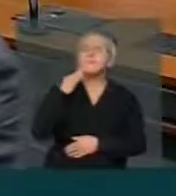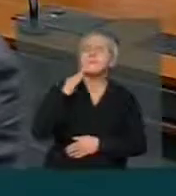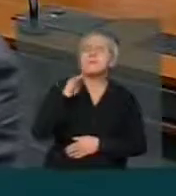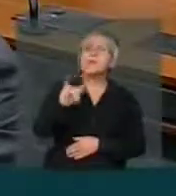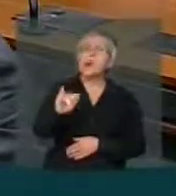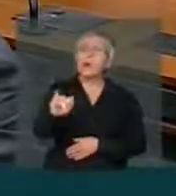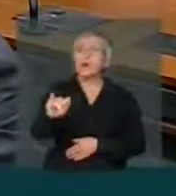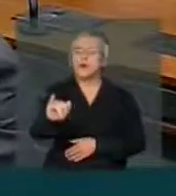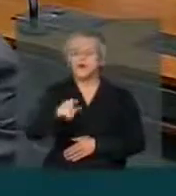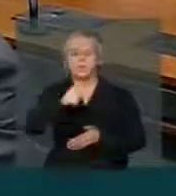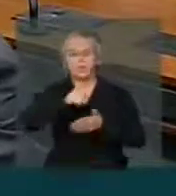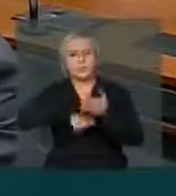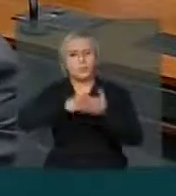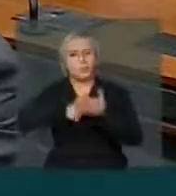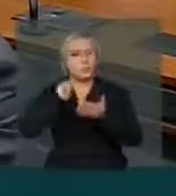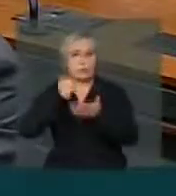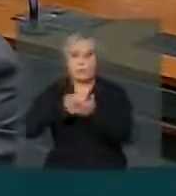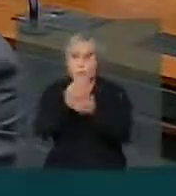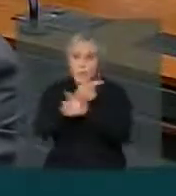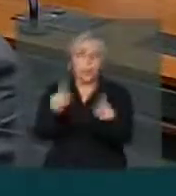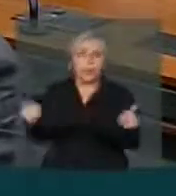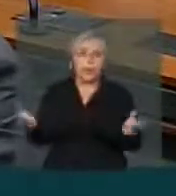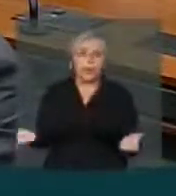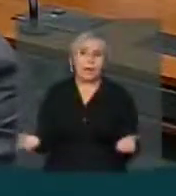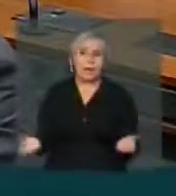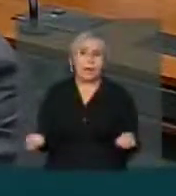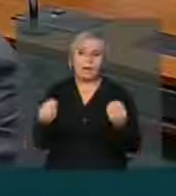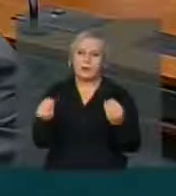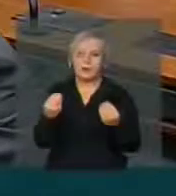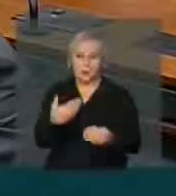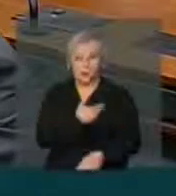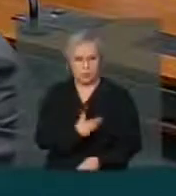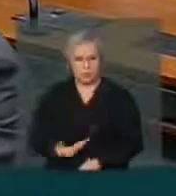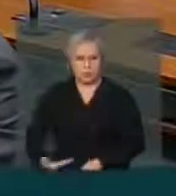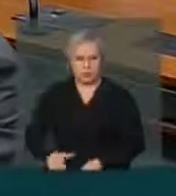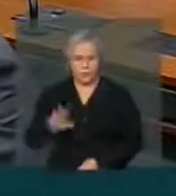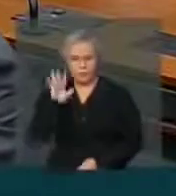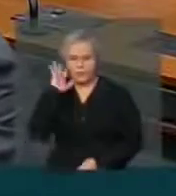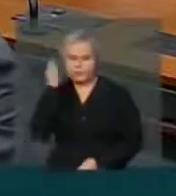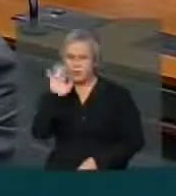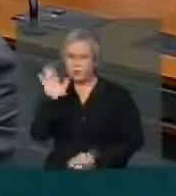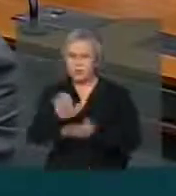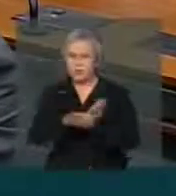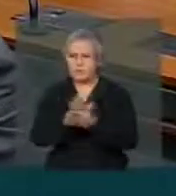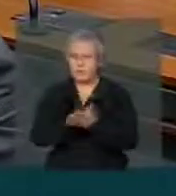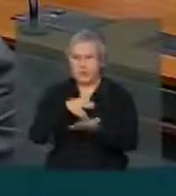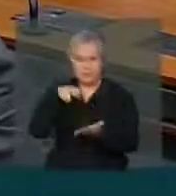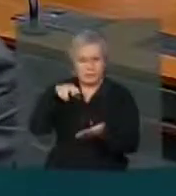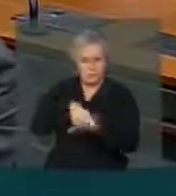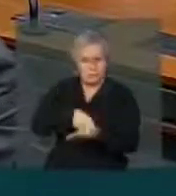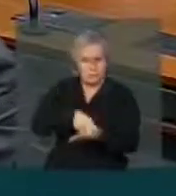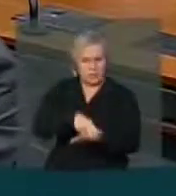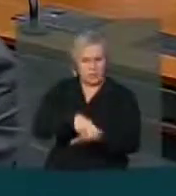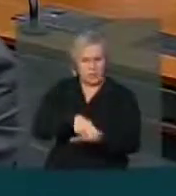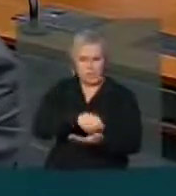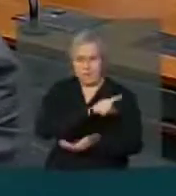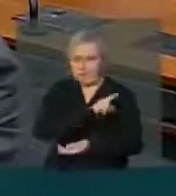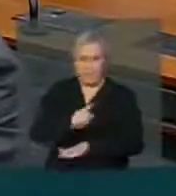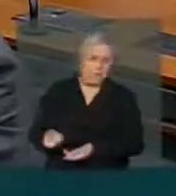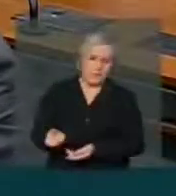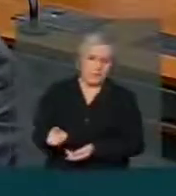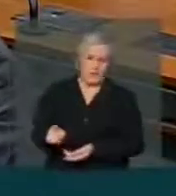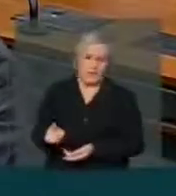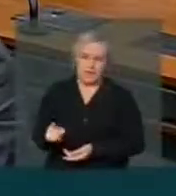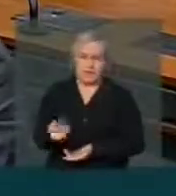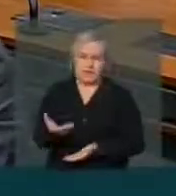não pensou em outra forma de ter uma relação de penalidade pelos serviços não prestados ou prestados com má qualidade?